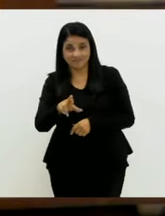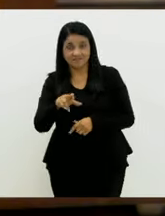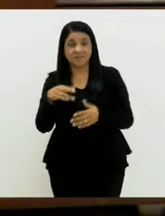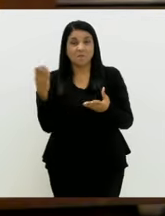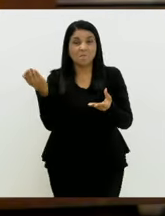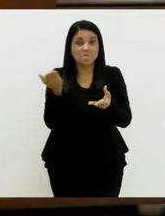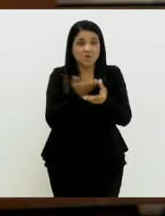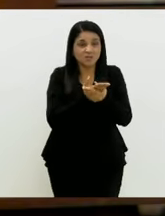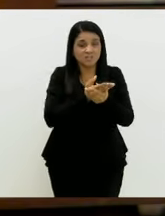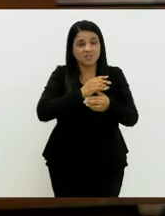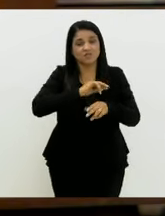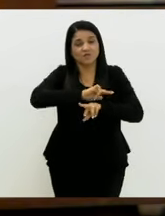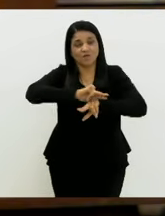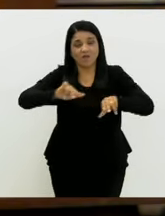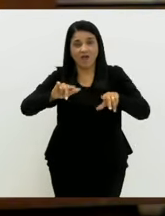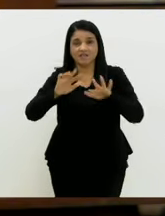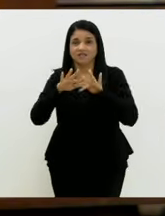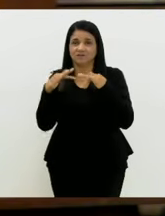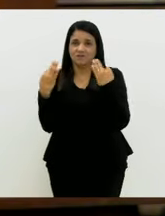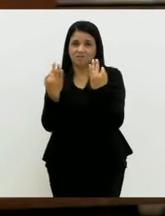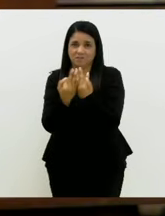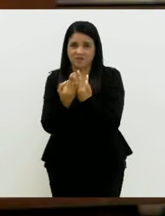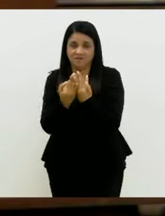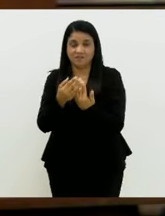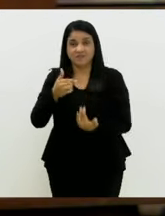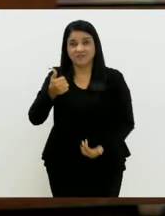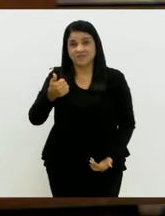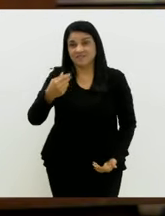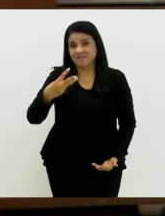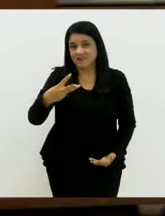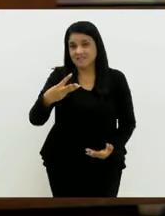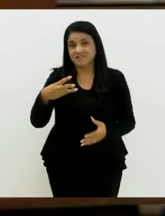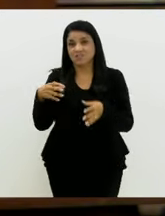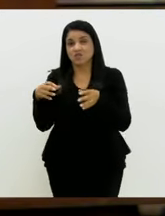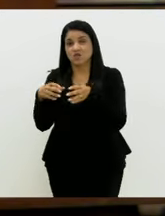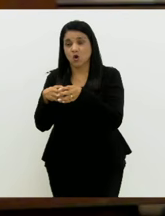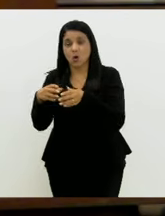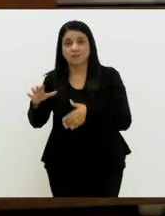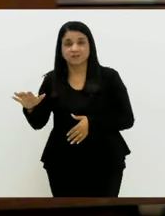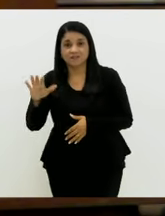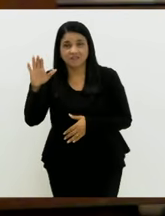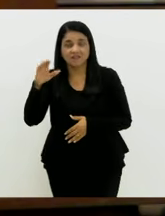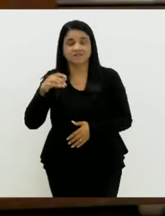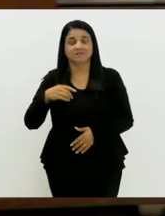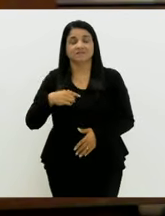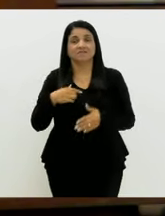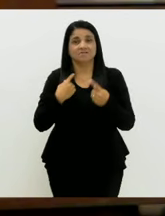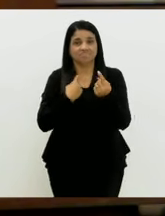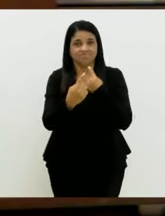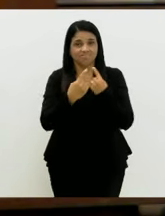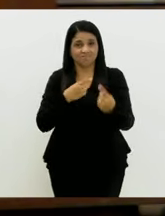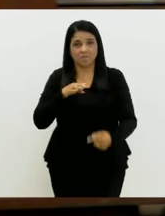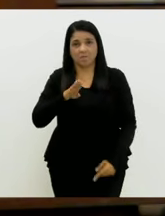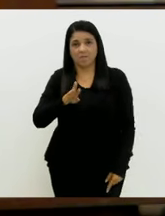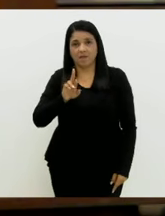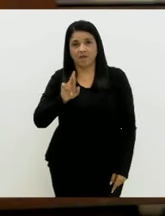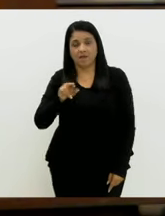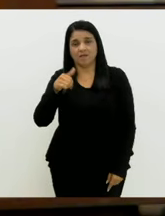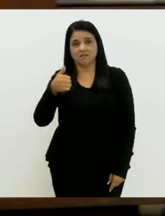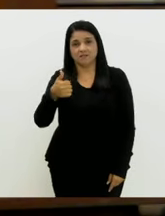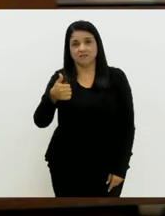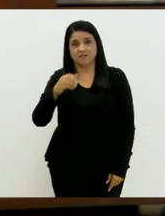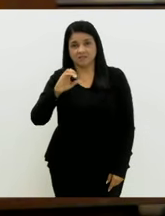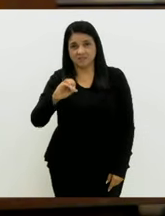centenas de famílias de 13 comunidades das margens da BR-040, também da minha cidade,